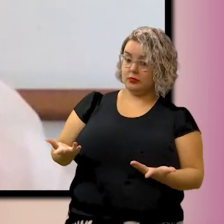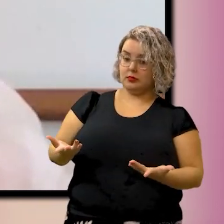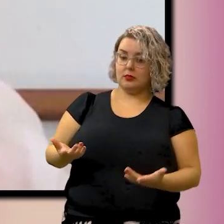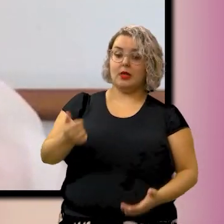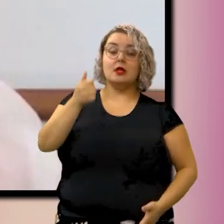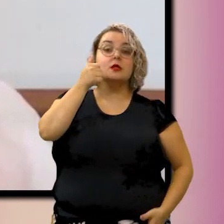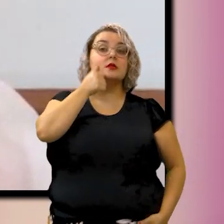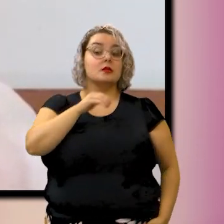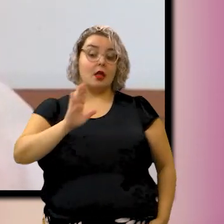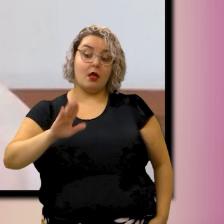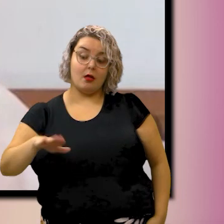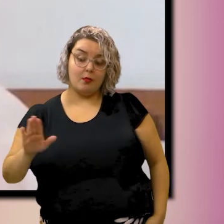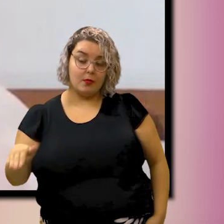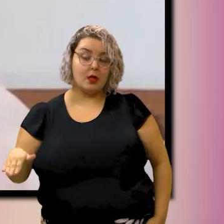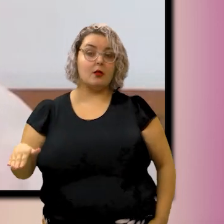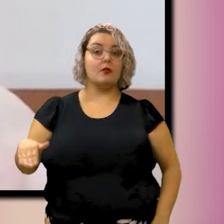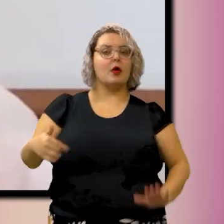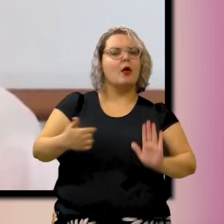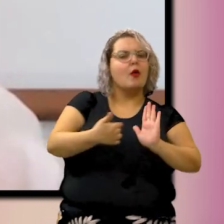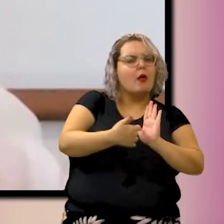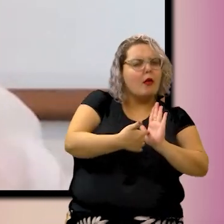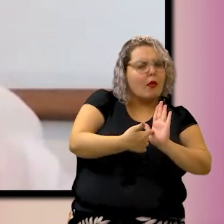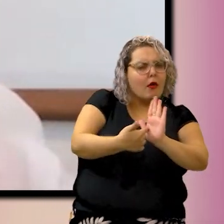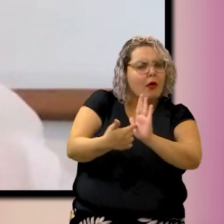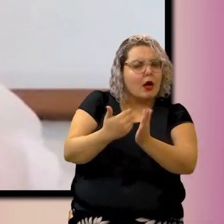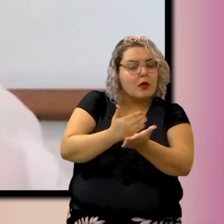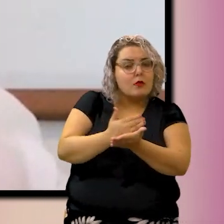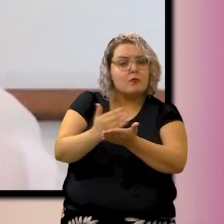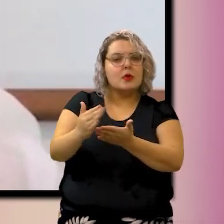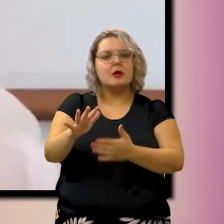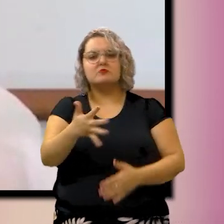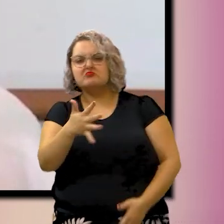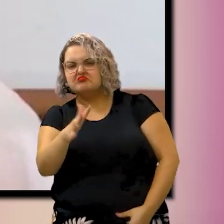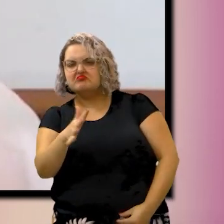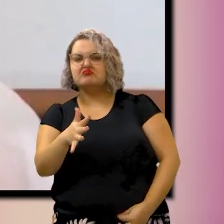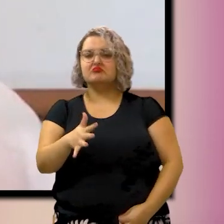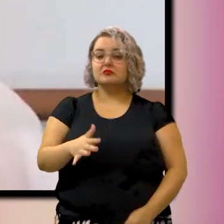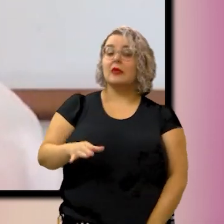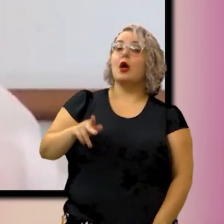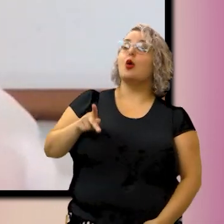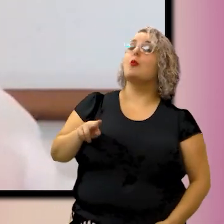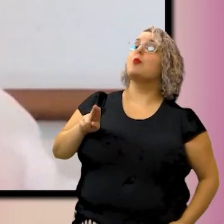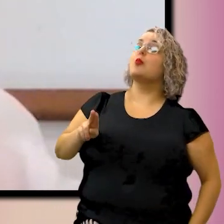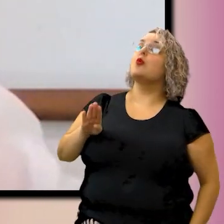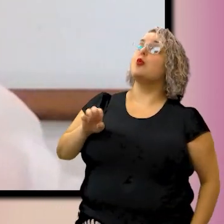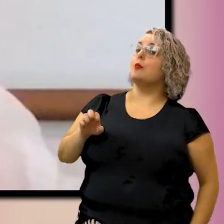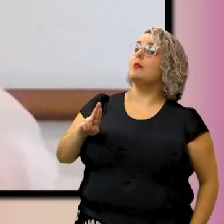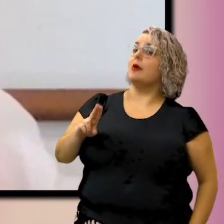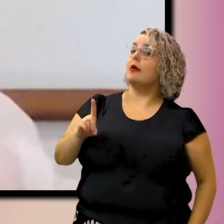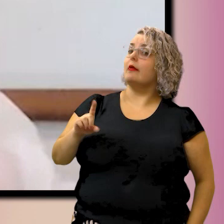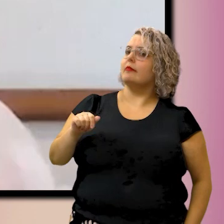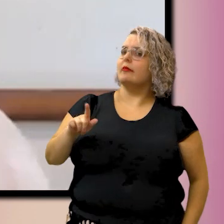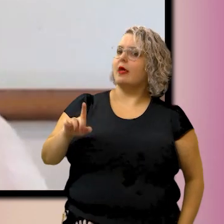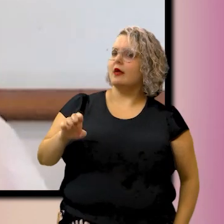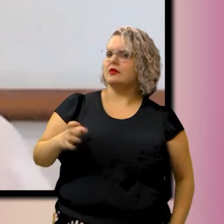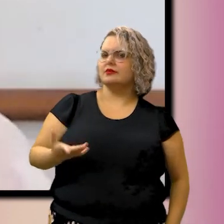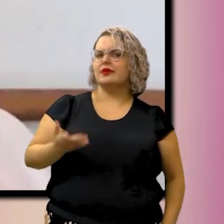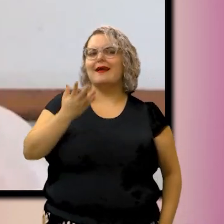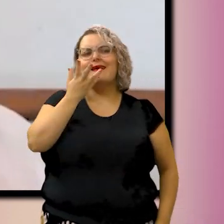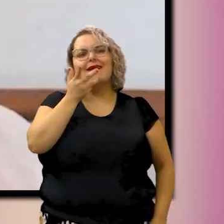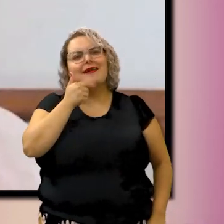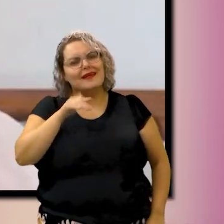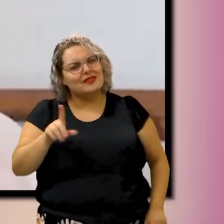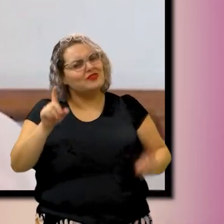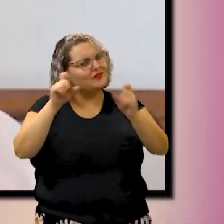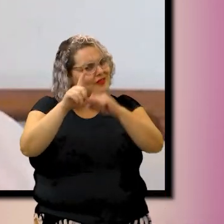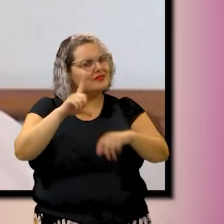Então, as meninas vão começar a apresentar esse quadro lá na puberdade. Então, criança é difícil ter, a